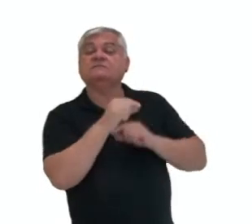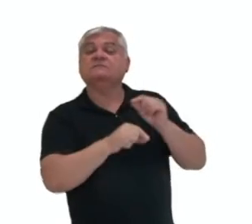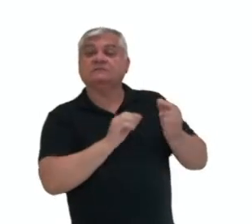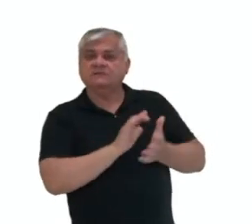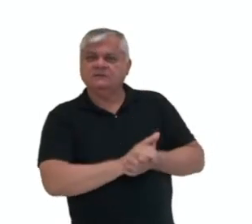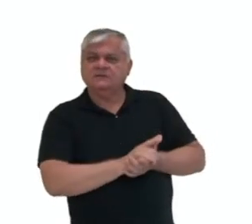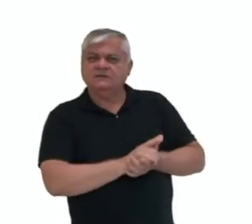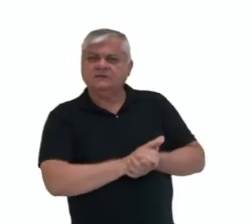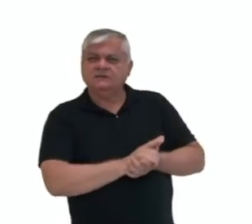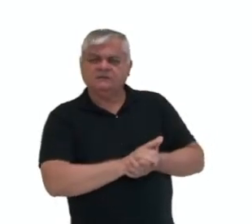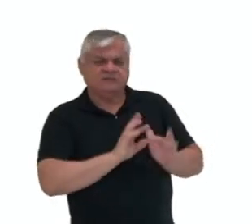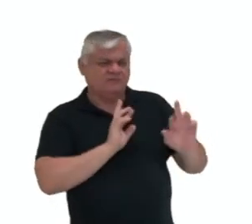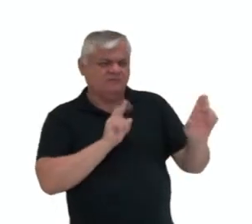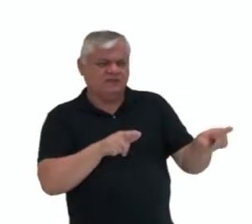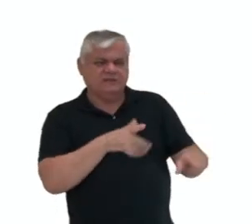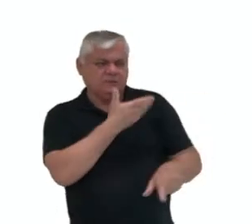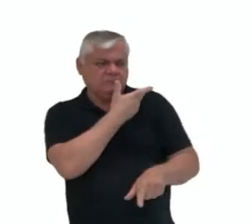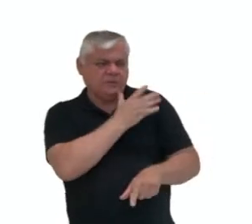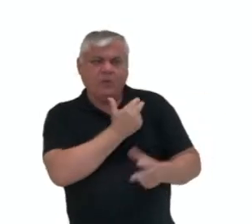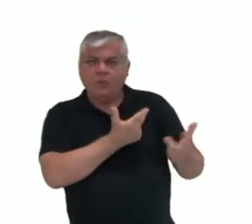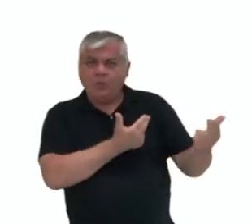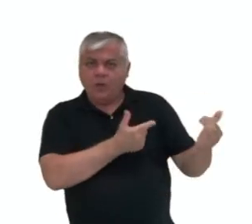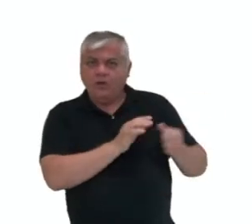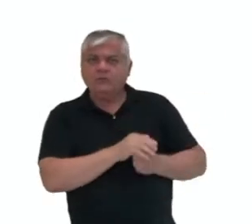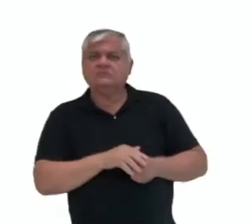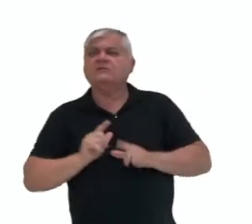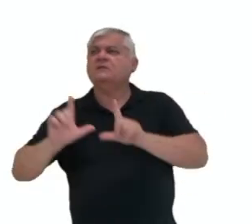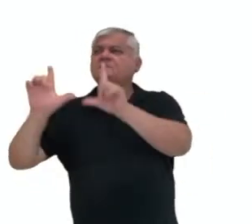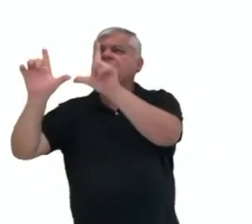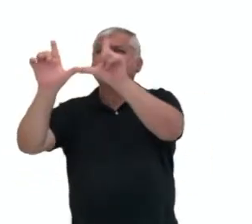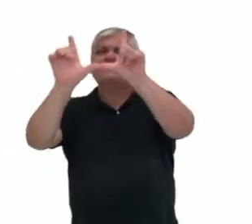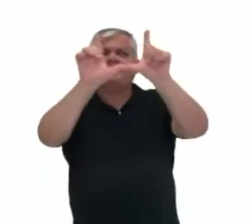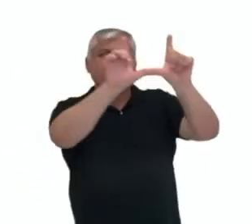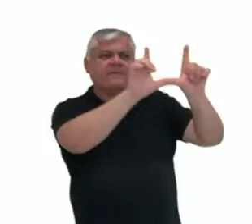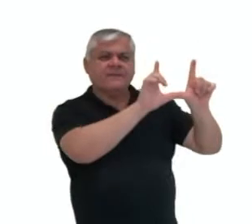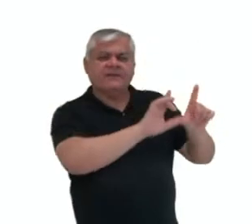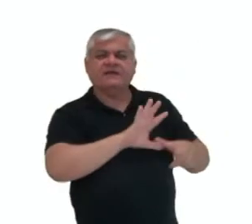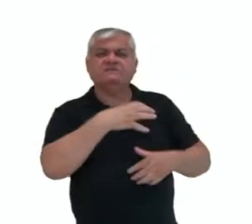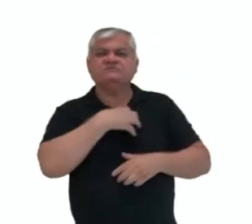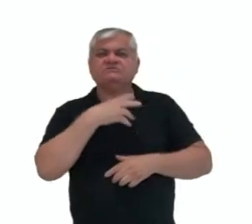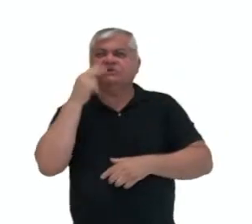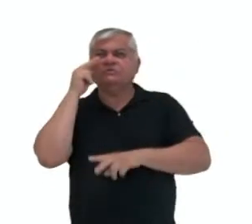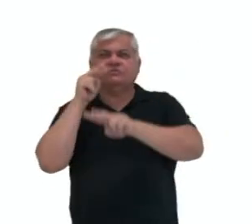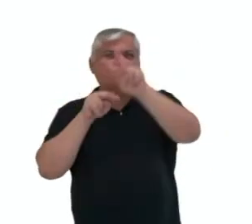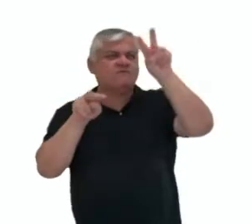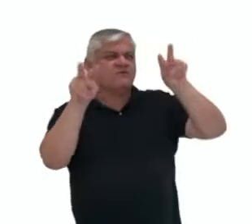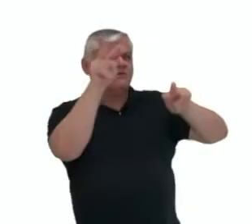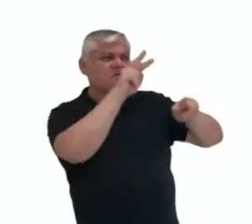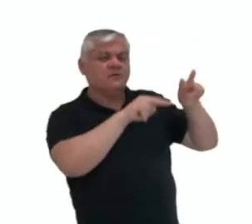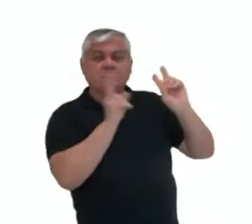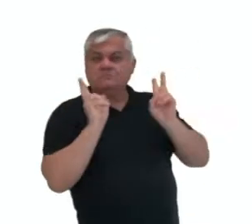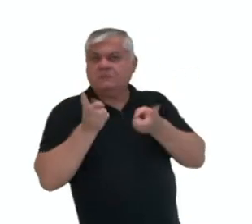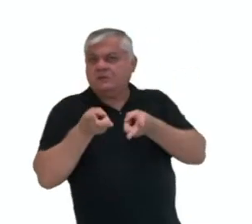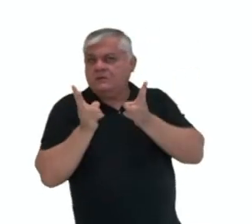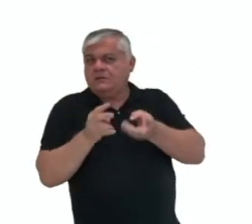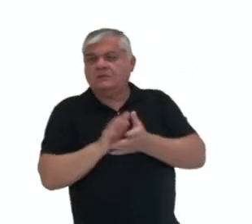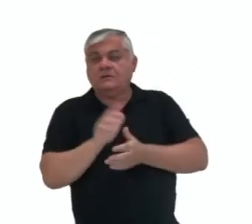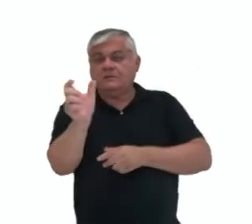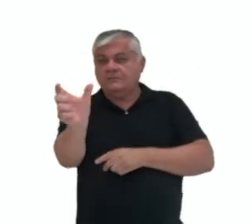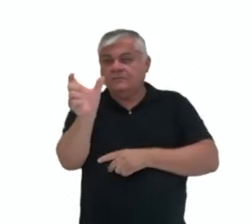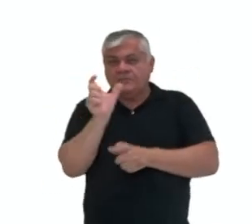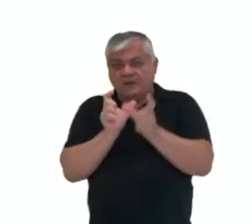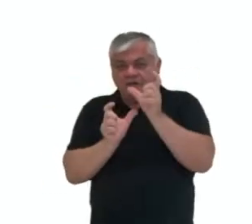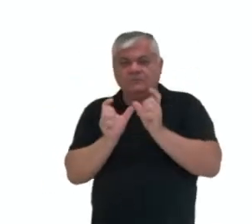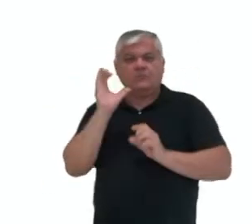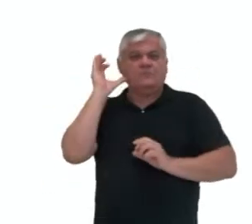a mesma indiferença. Há tantos quadros na parede, há tantas formas de se ver o mesmo quadro. Há palavras que